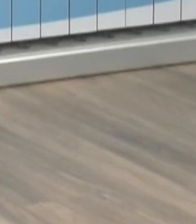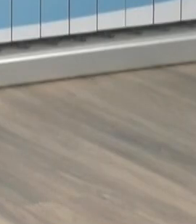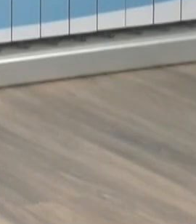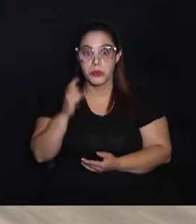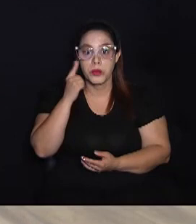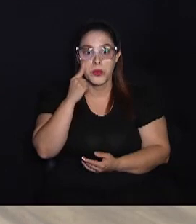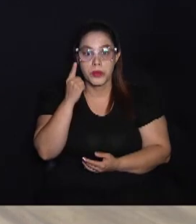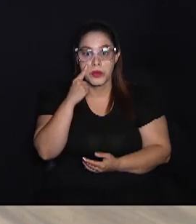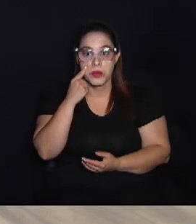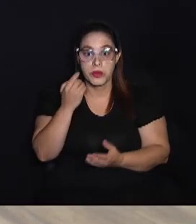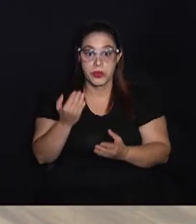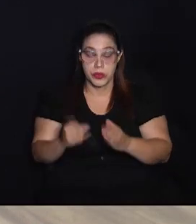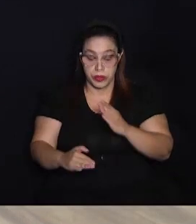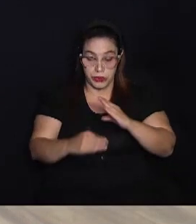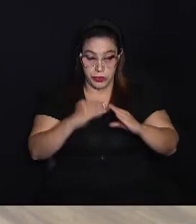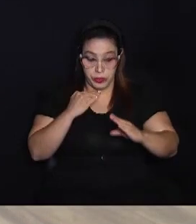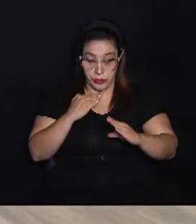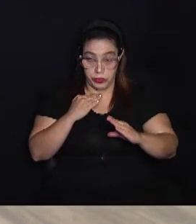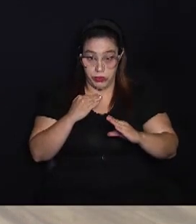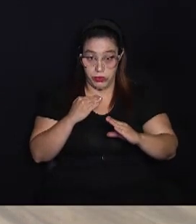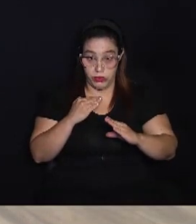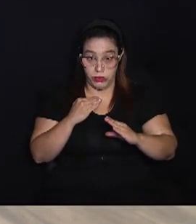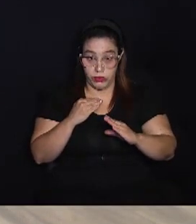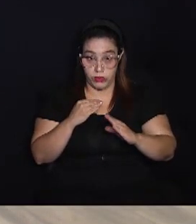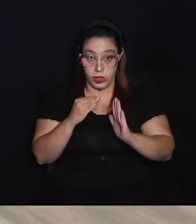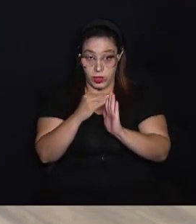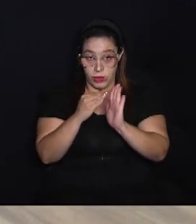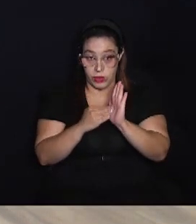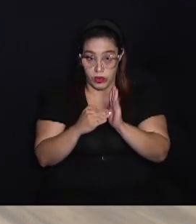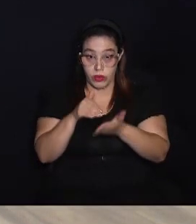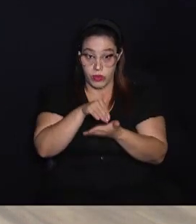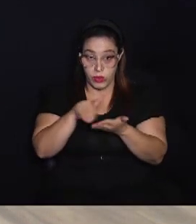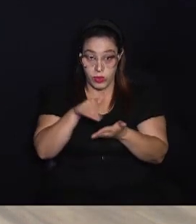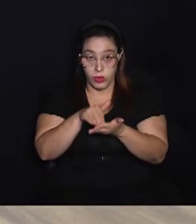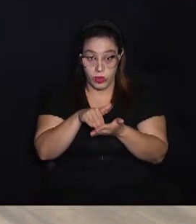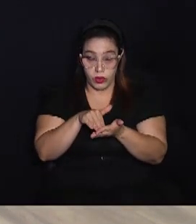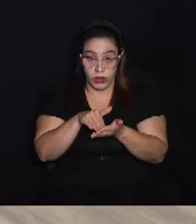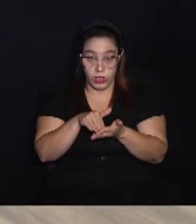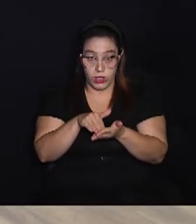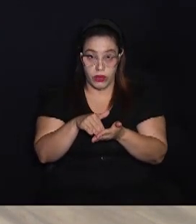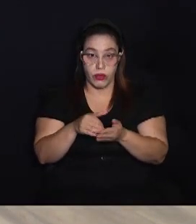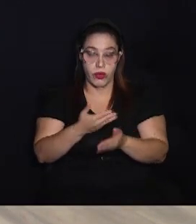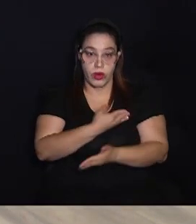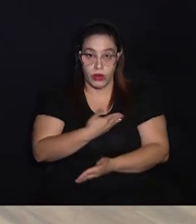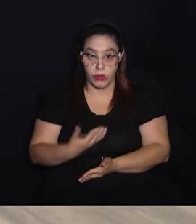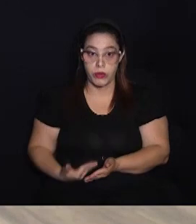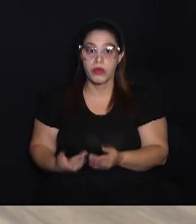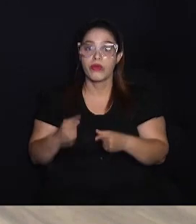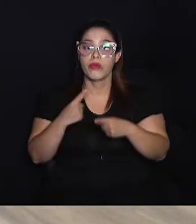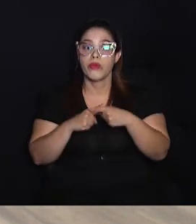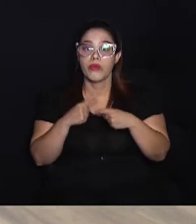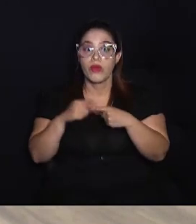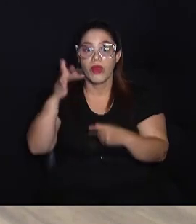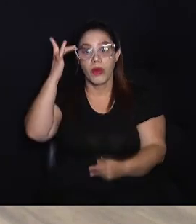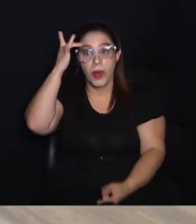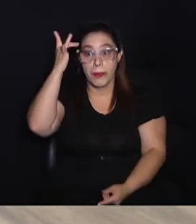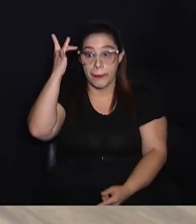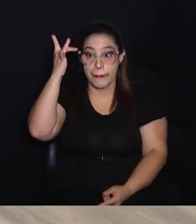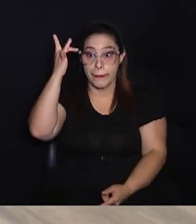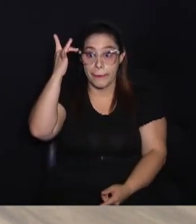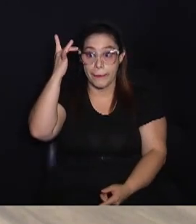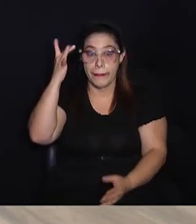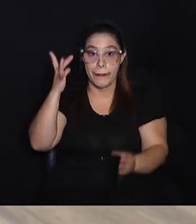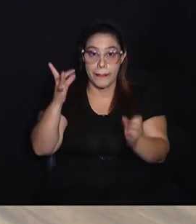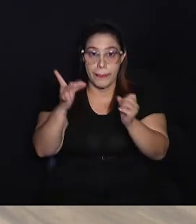Olha, e a gente recebeu agora há pouco uma nota da Secretaria de Serviços Públicos, porque amanhã nós teremos o